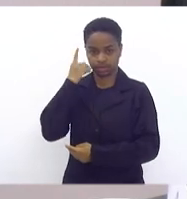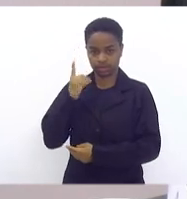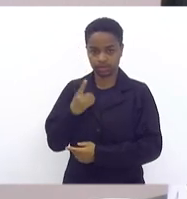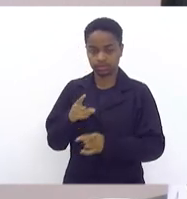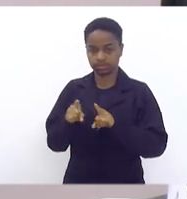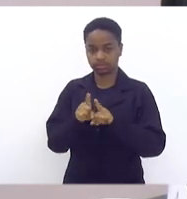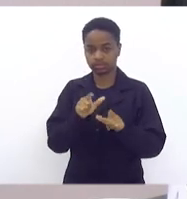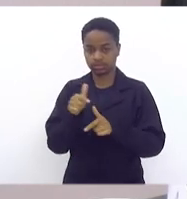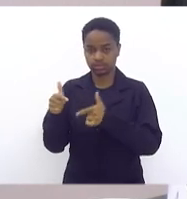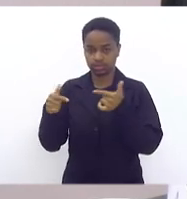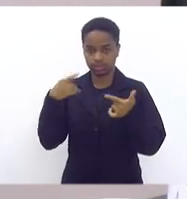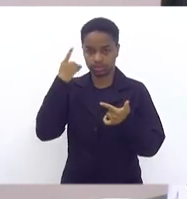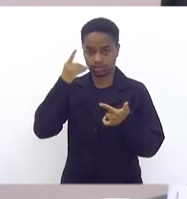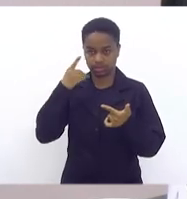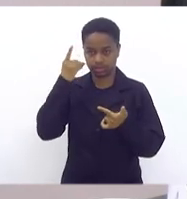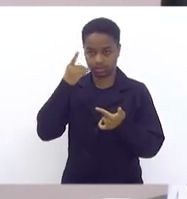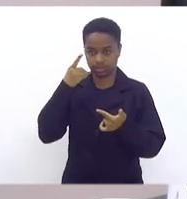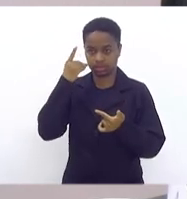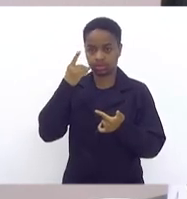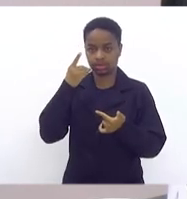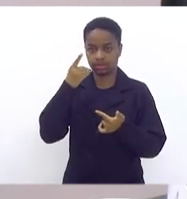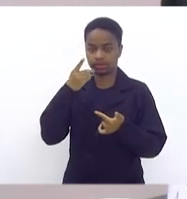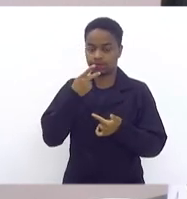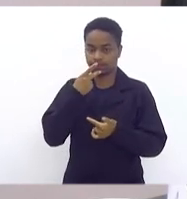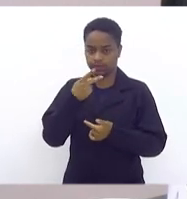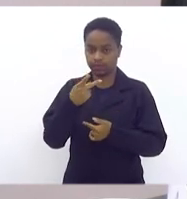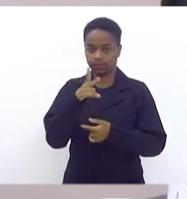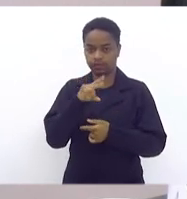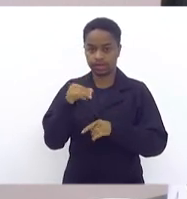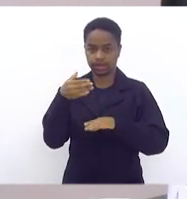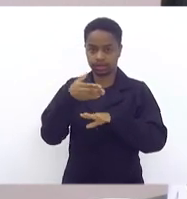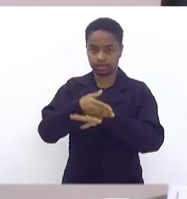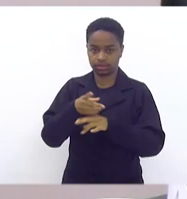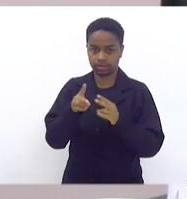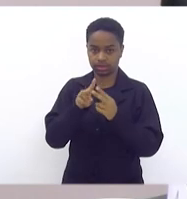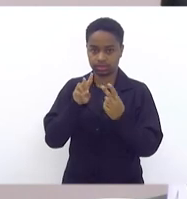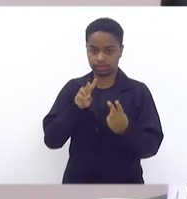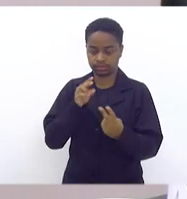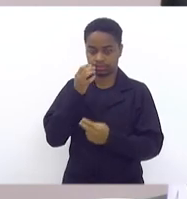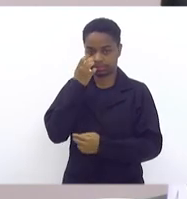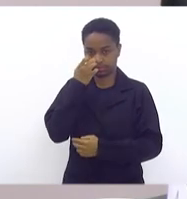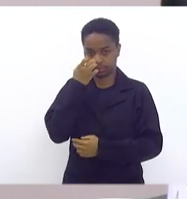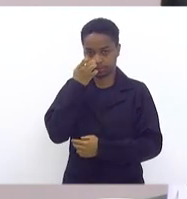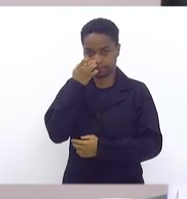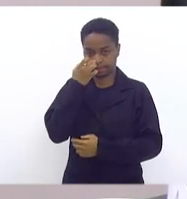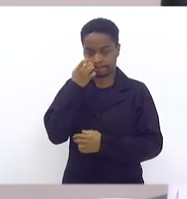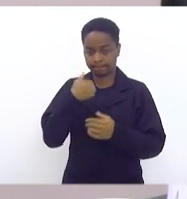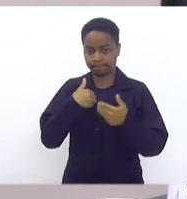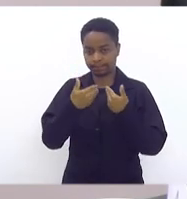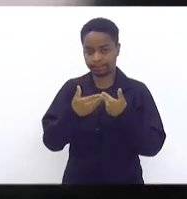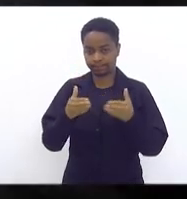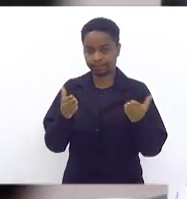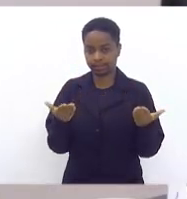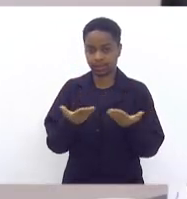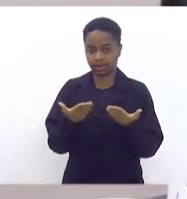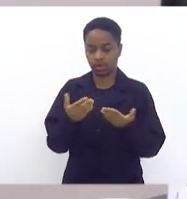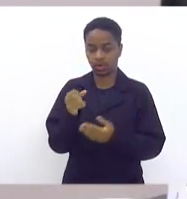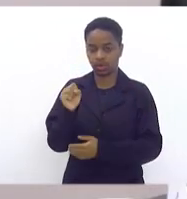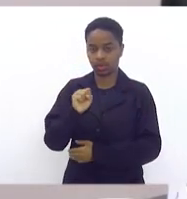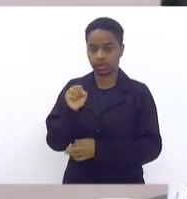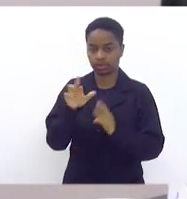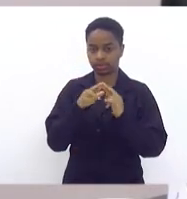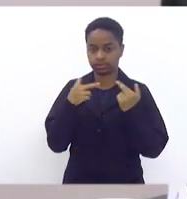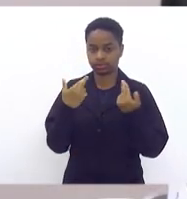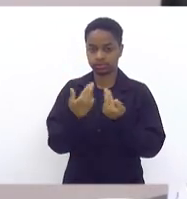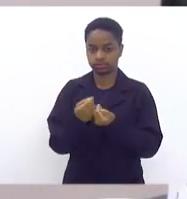osais depos disam eut disseram que irão entrar online dou por aberto os trabalhos da oa reunião